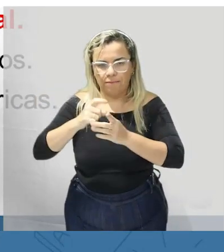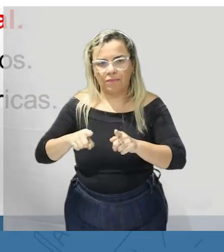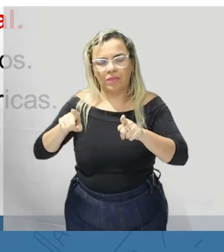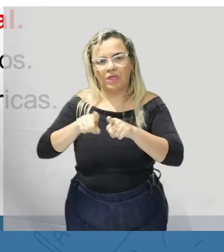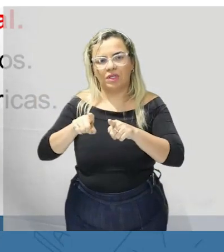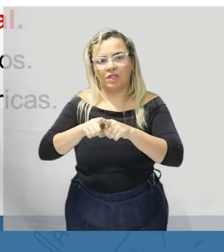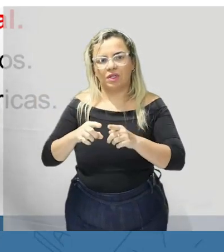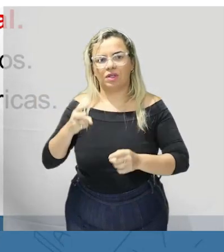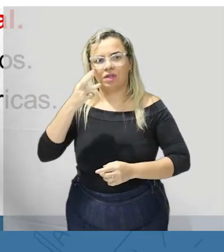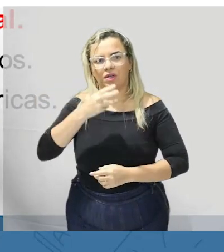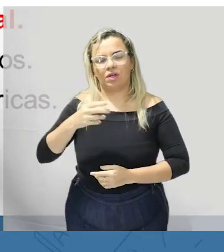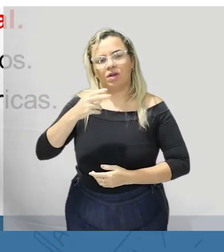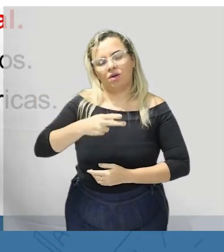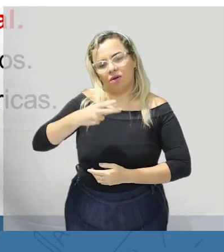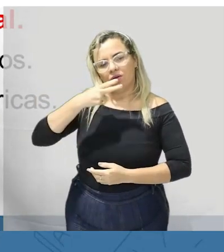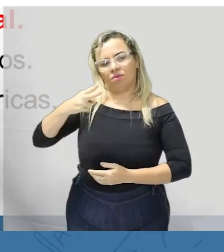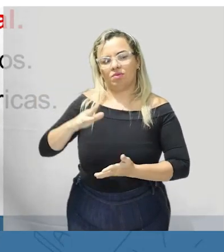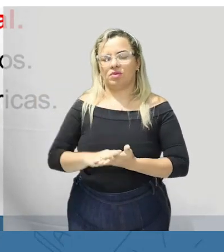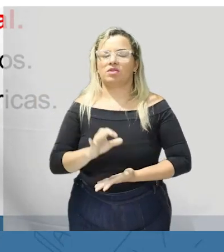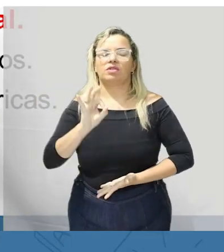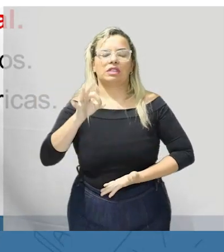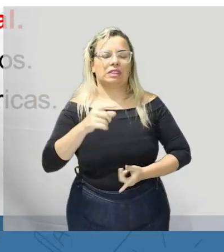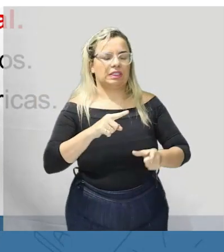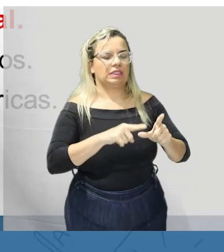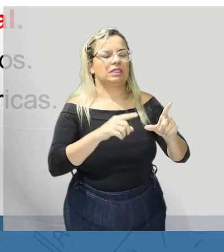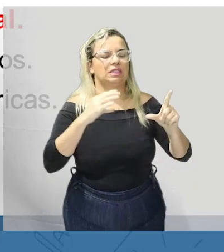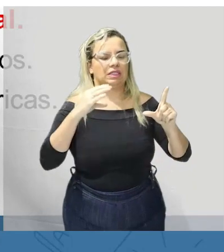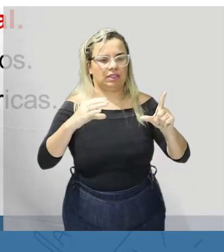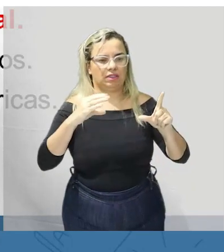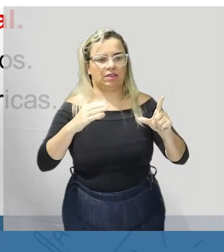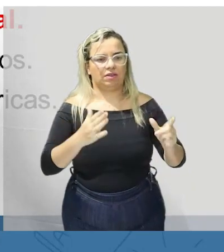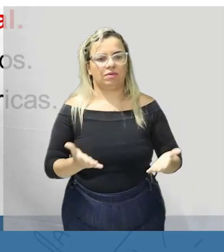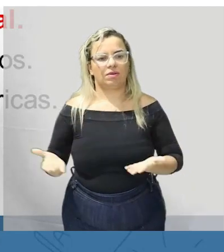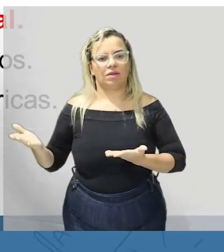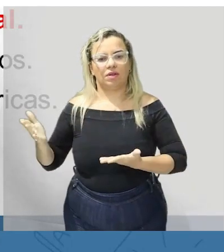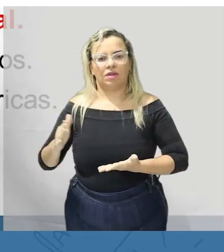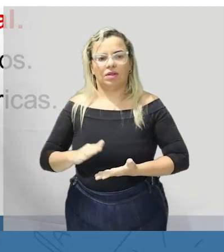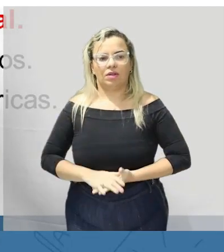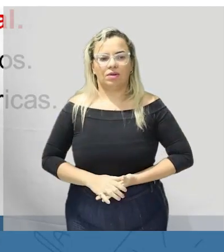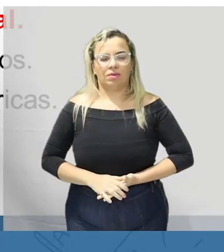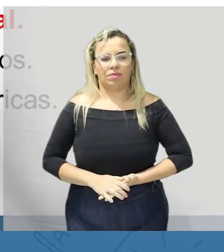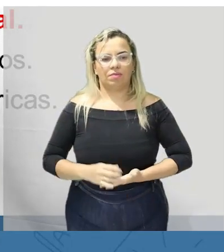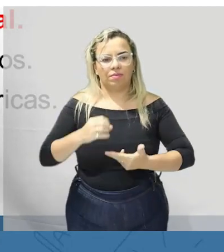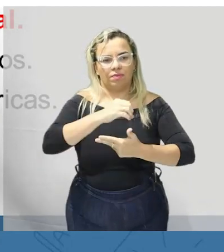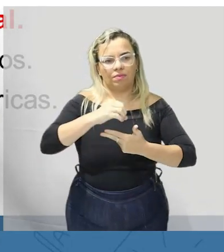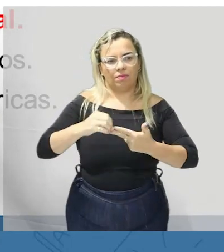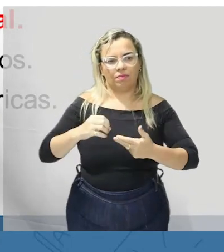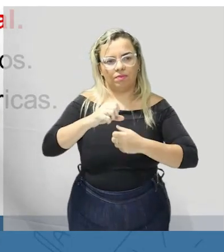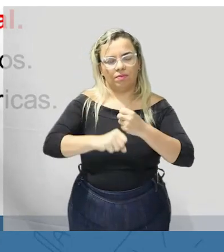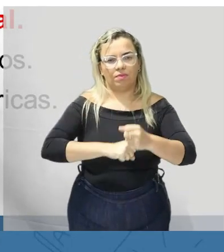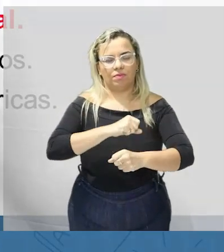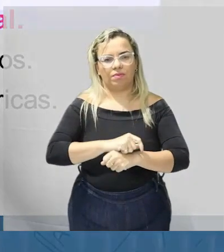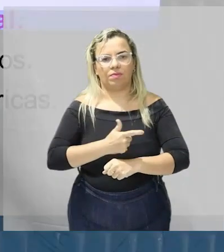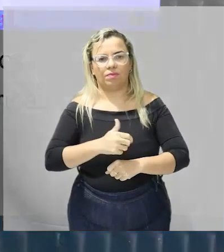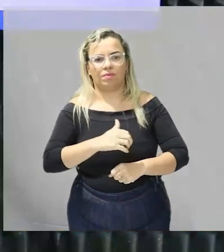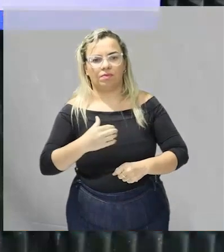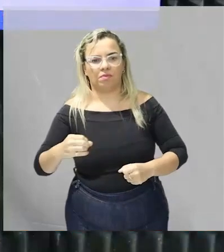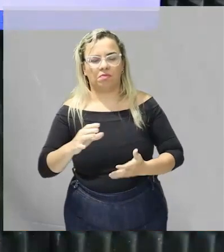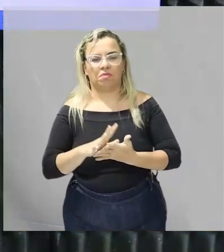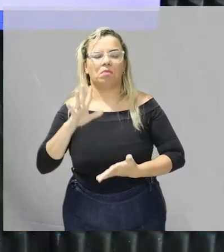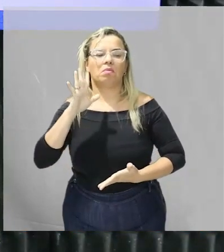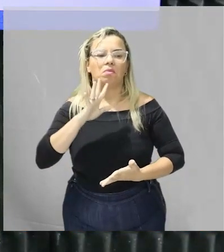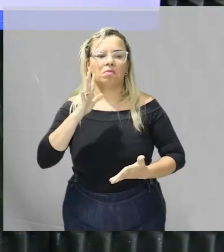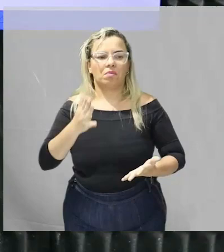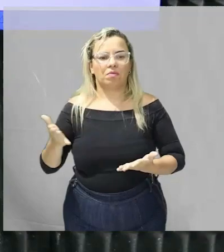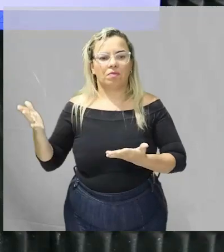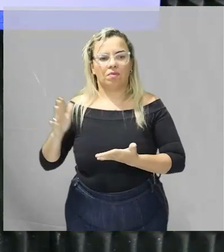Bora responder mais uma. Questão da mais legal, né? Questão aqui do Enem 2020, galera. Questão bem legal.